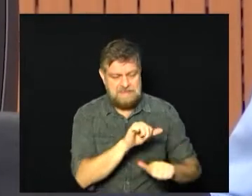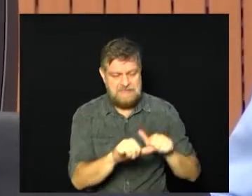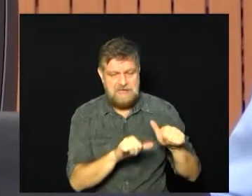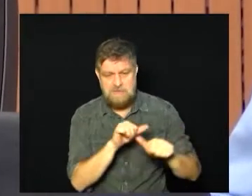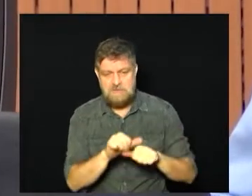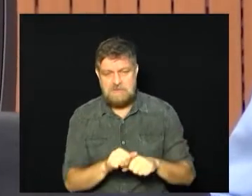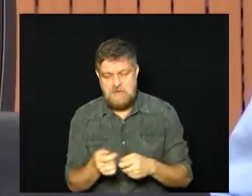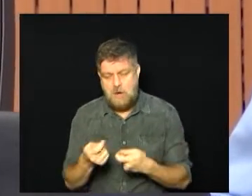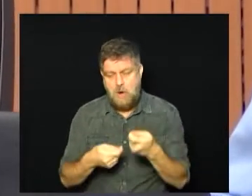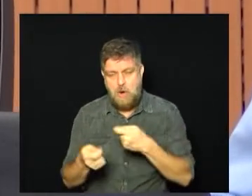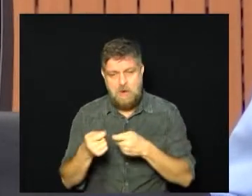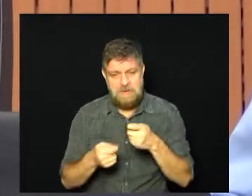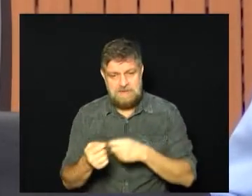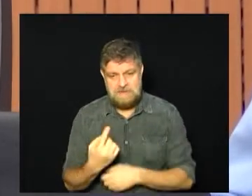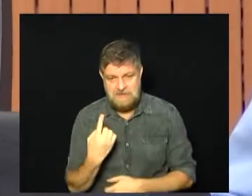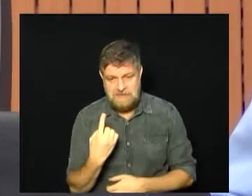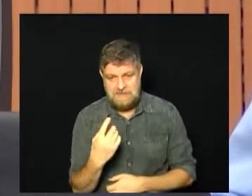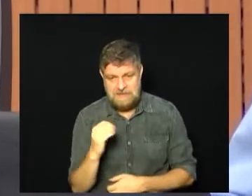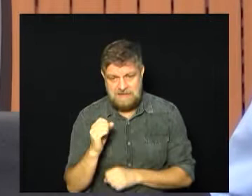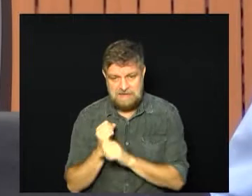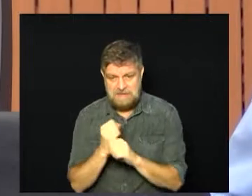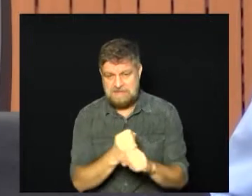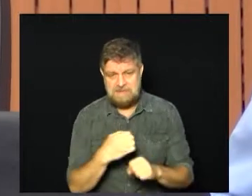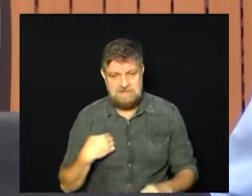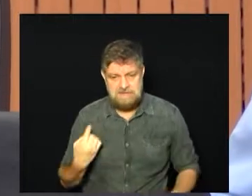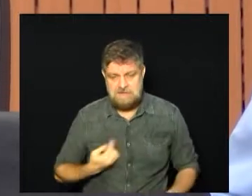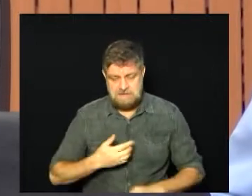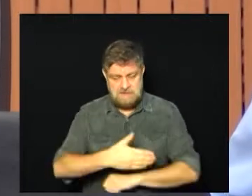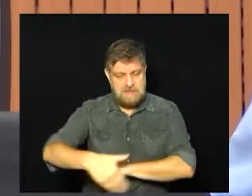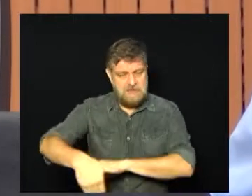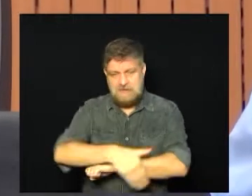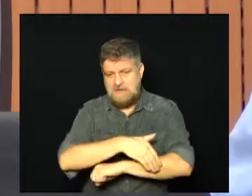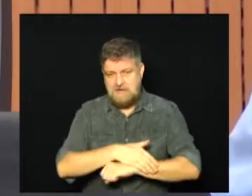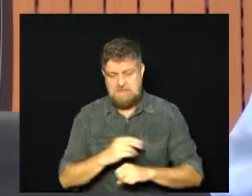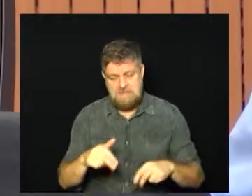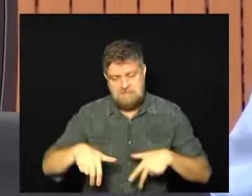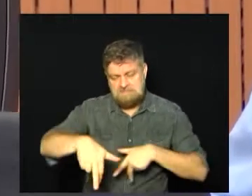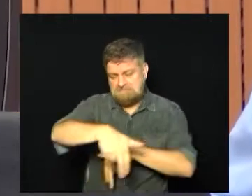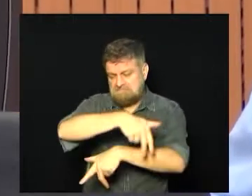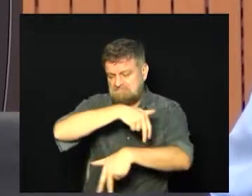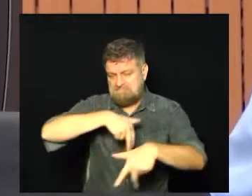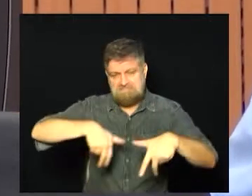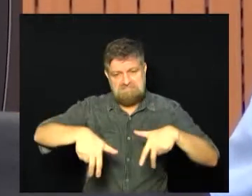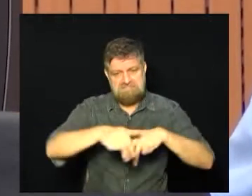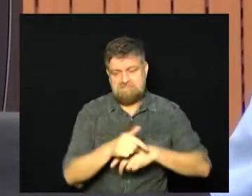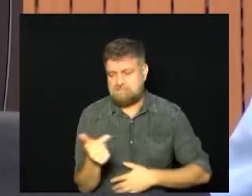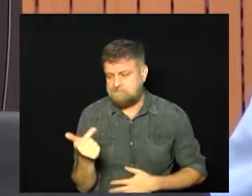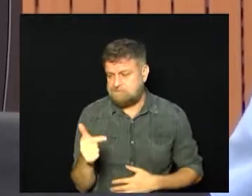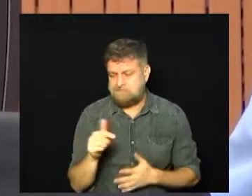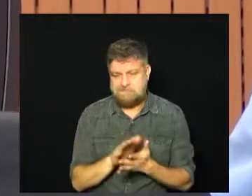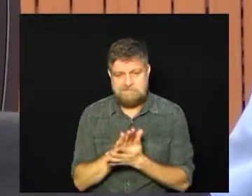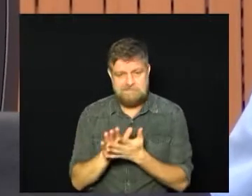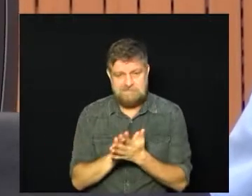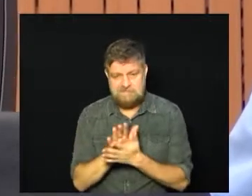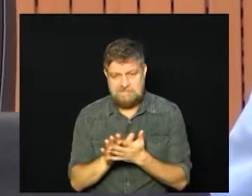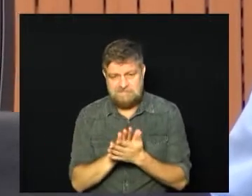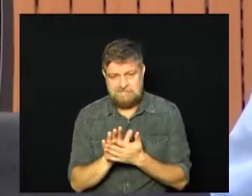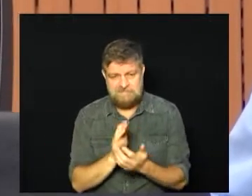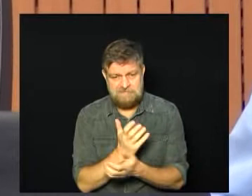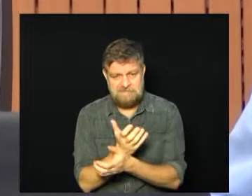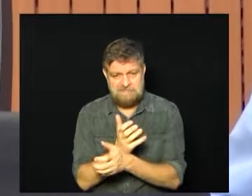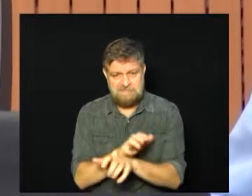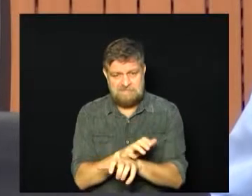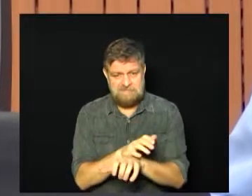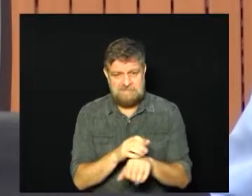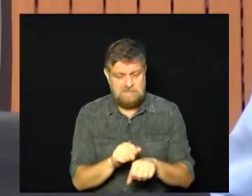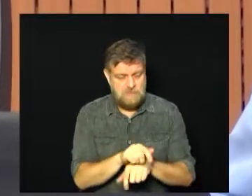uma década a gente passou a não se encontrar, a não se identificar mais com esses espaços urbanos que ficaram totalmente degradados e